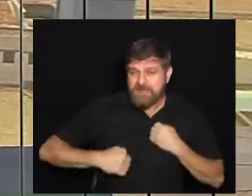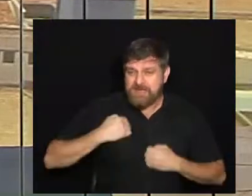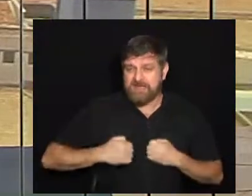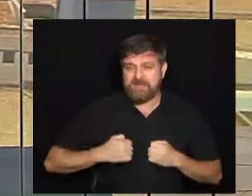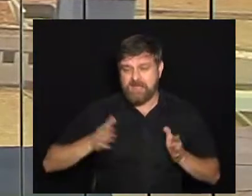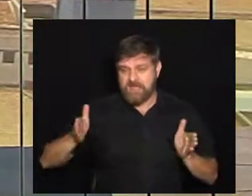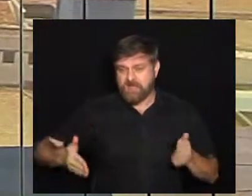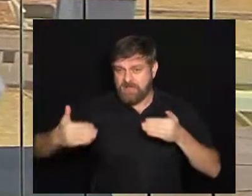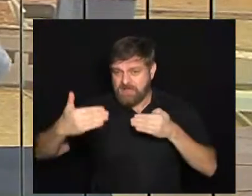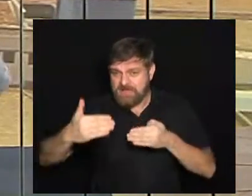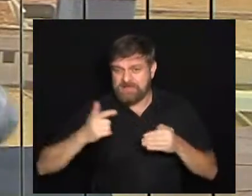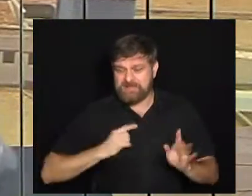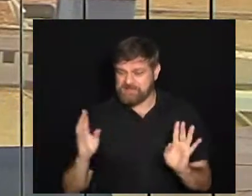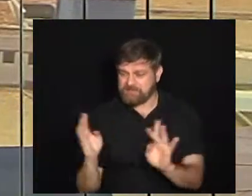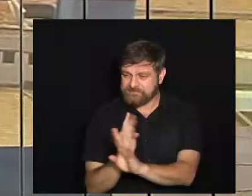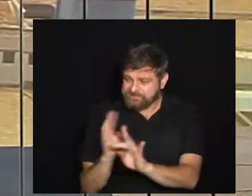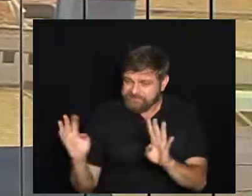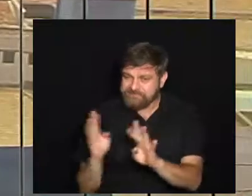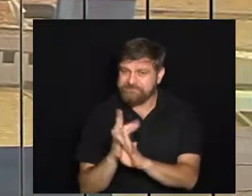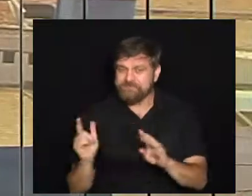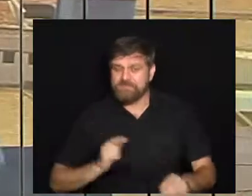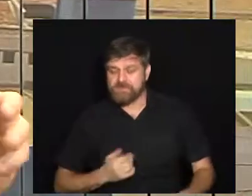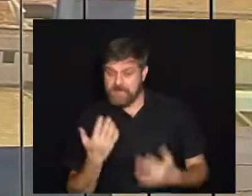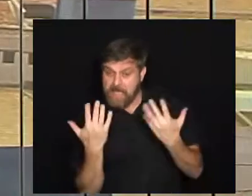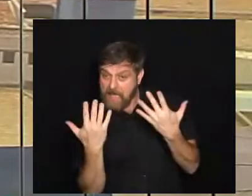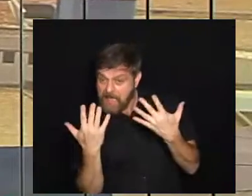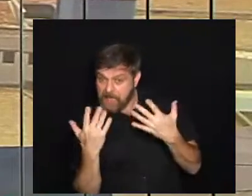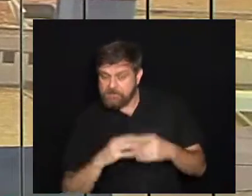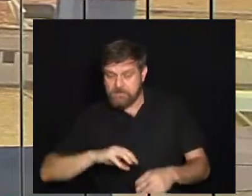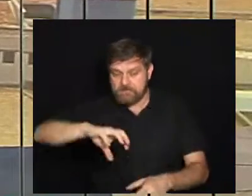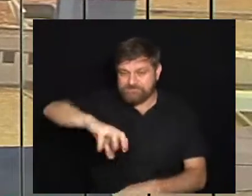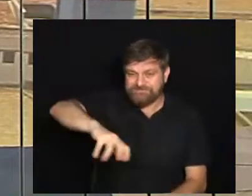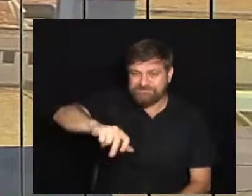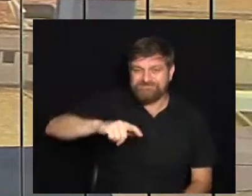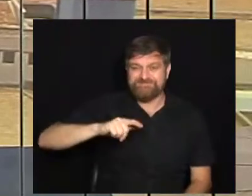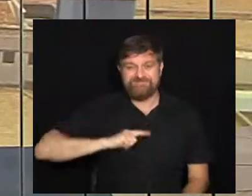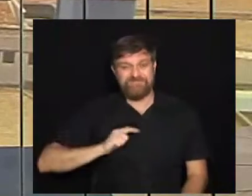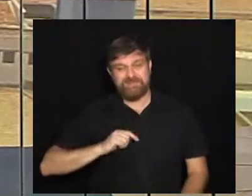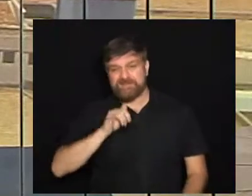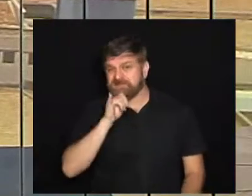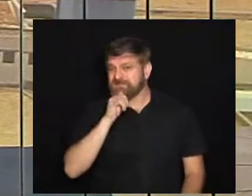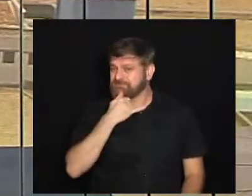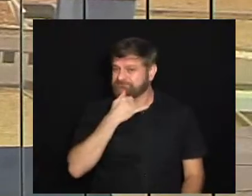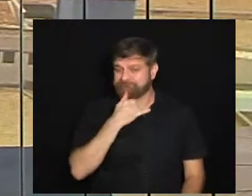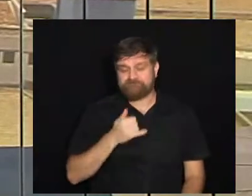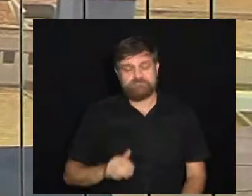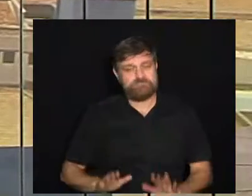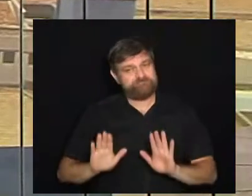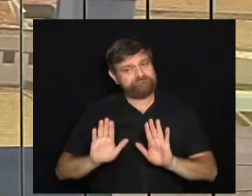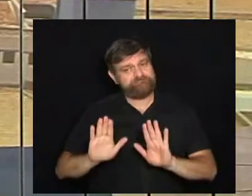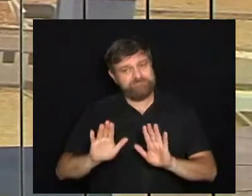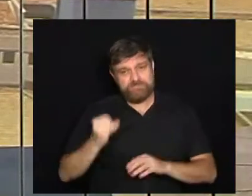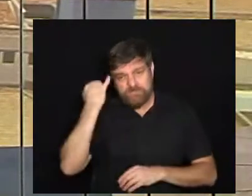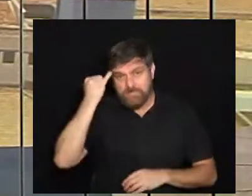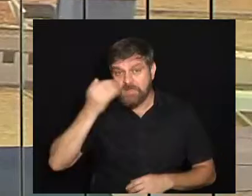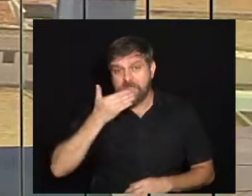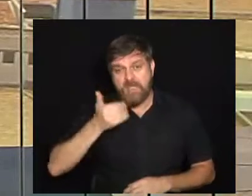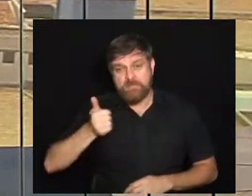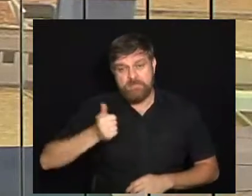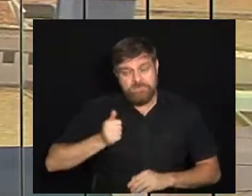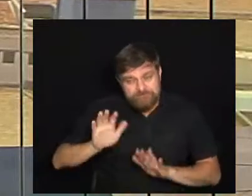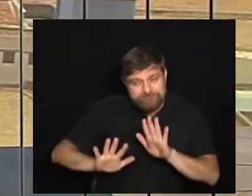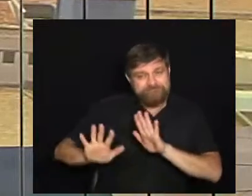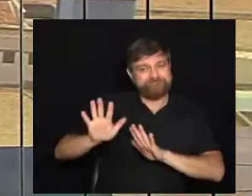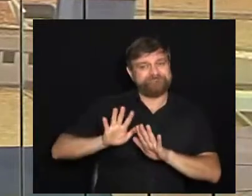lugar fechado não circula muita gente onde se toca nas paredes onde se toca na pia então assim felizmente né a ideia é que a gente